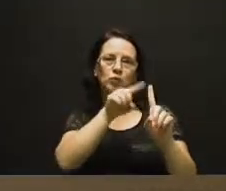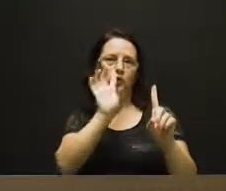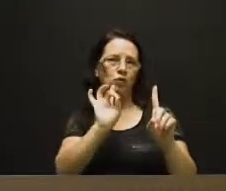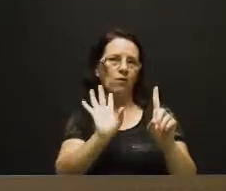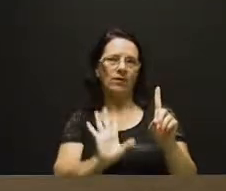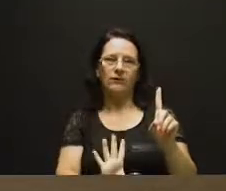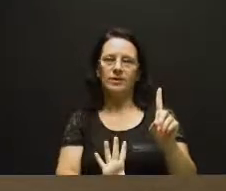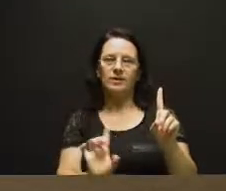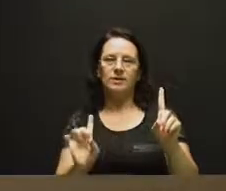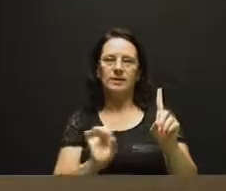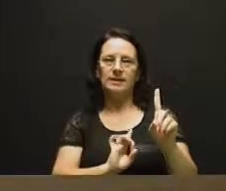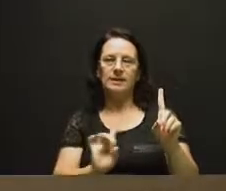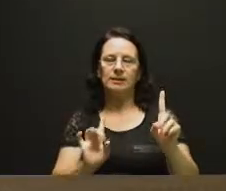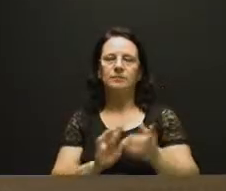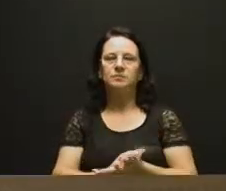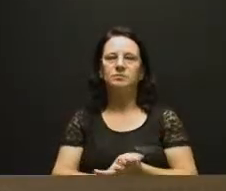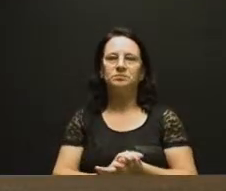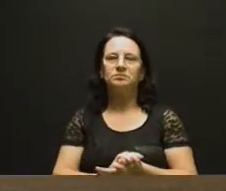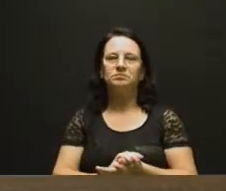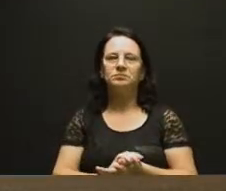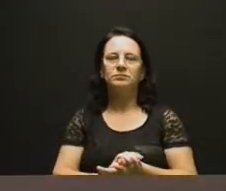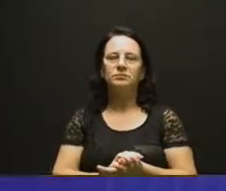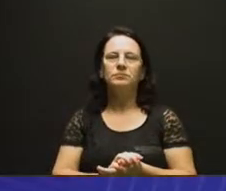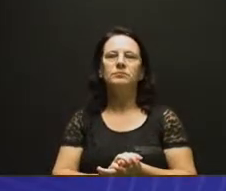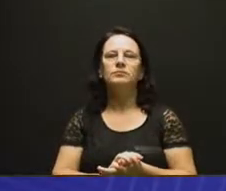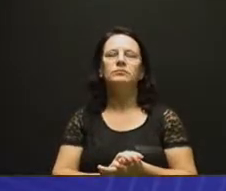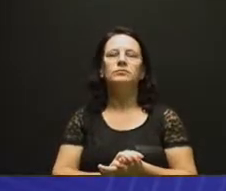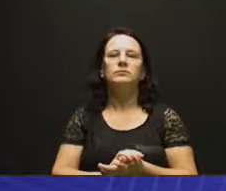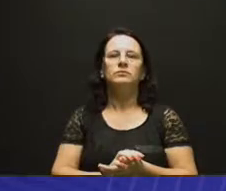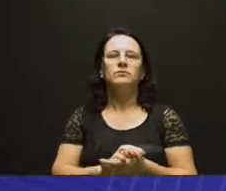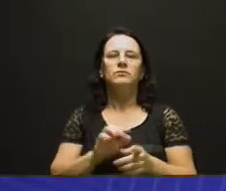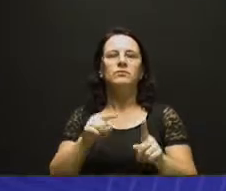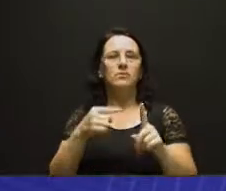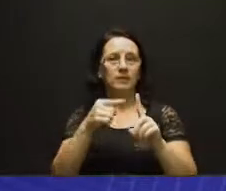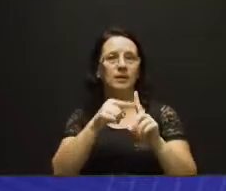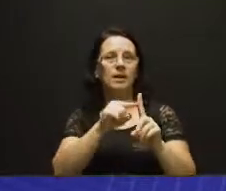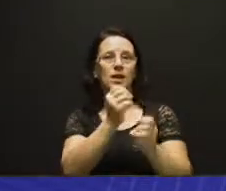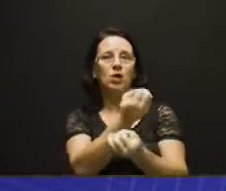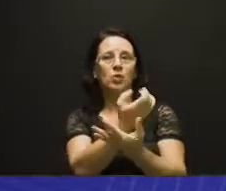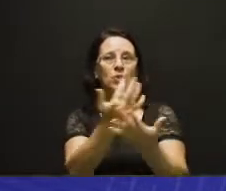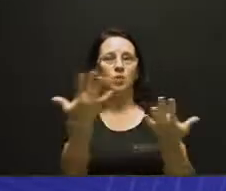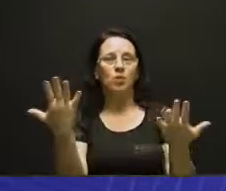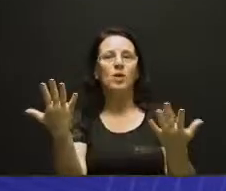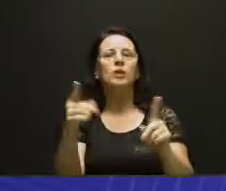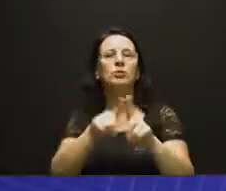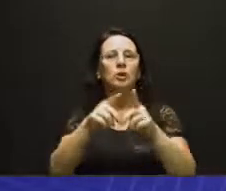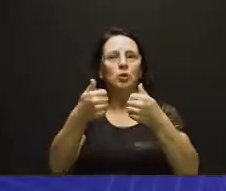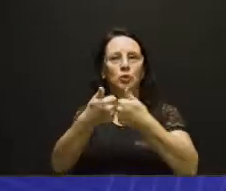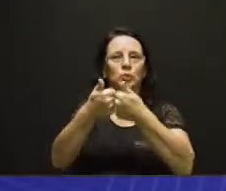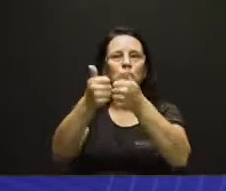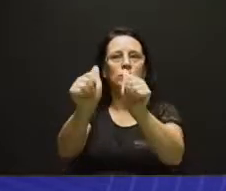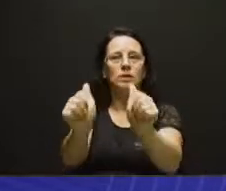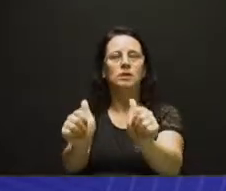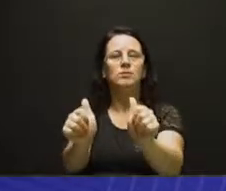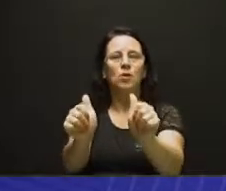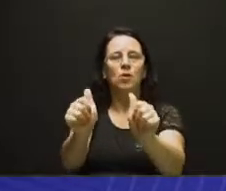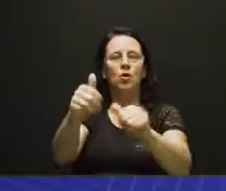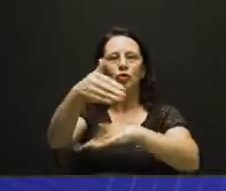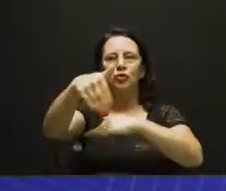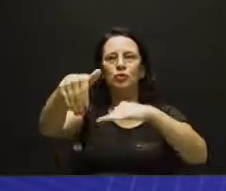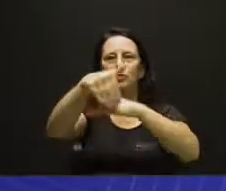deficiência urbanística ela pode ser arquitetônica pode ser dentro do transporte na